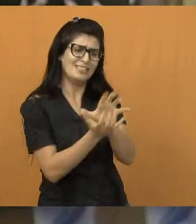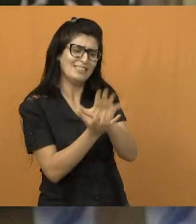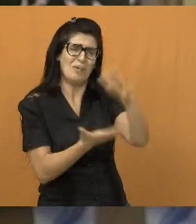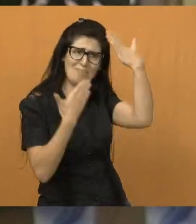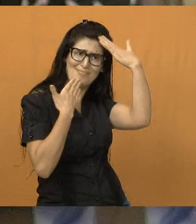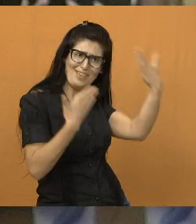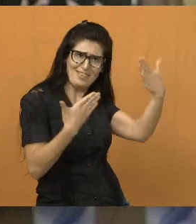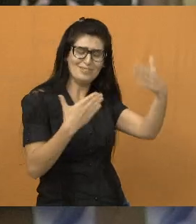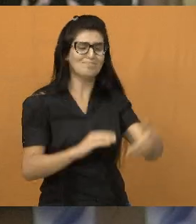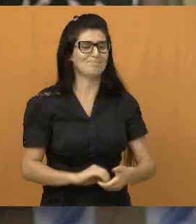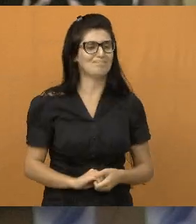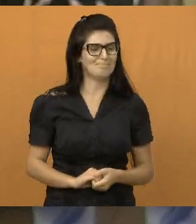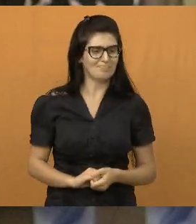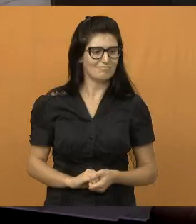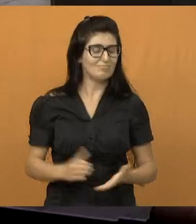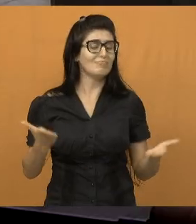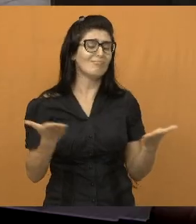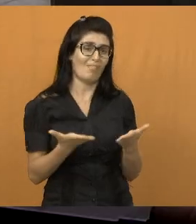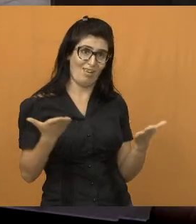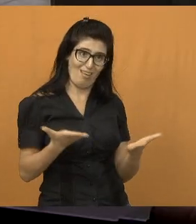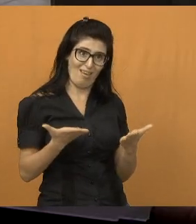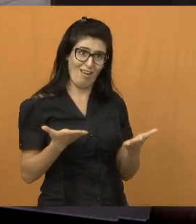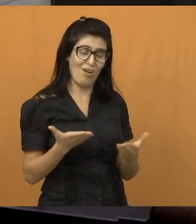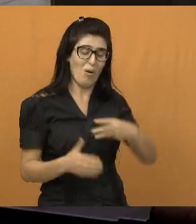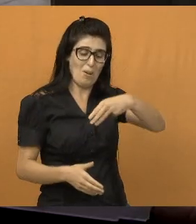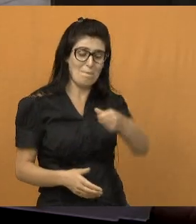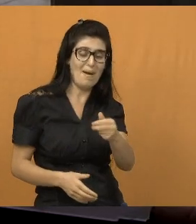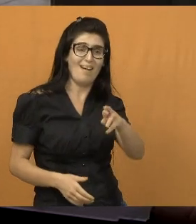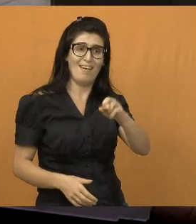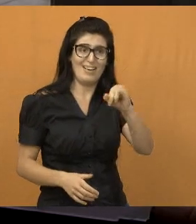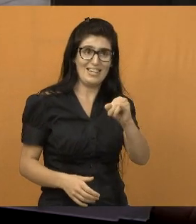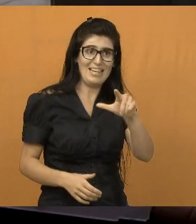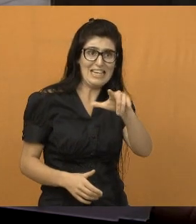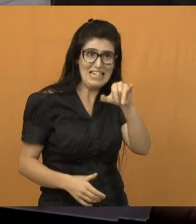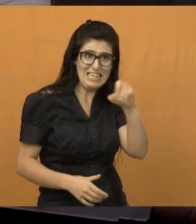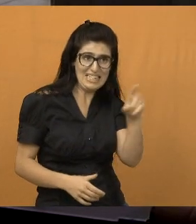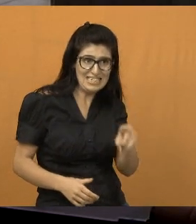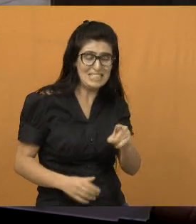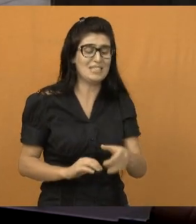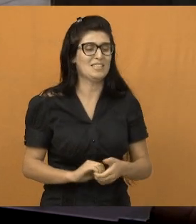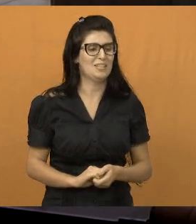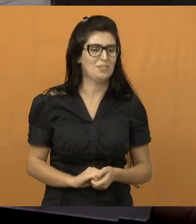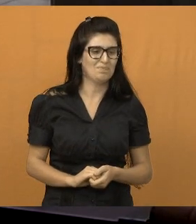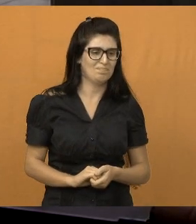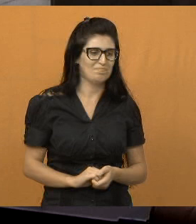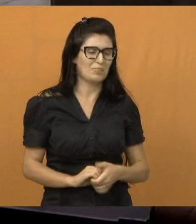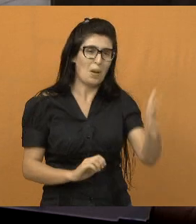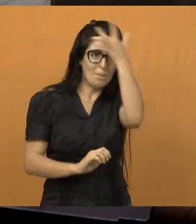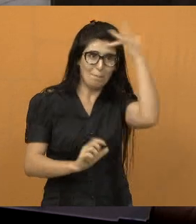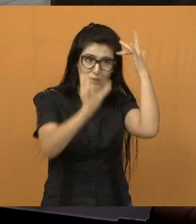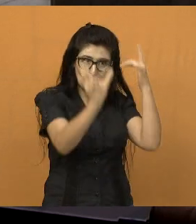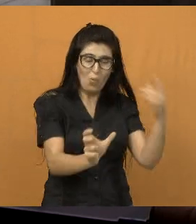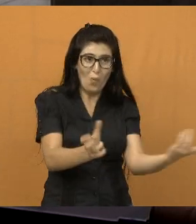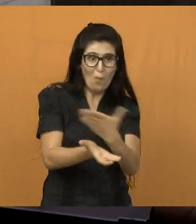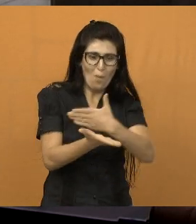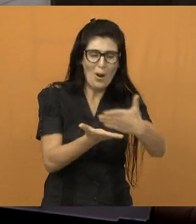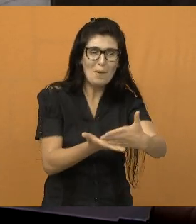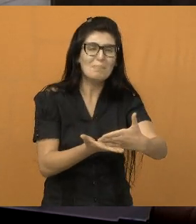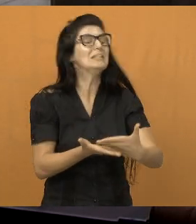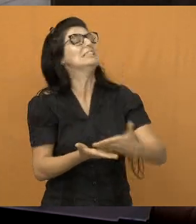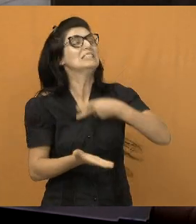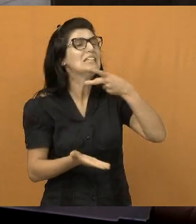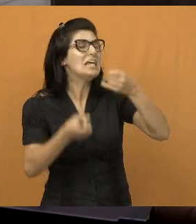obrigada. Eu vou passar a palavra agora para a Marilis, que vai ser a pessoa que vai começar a falar sobre a